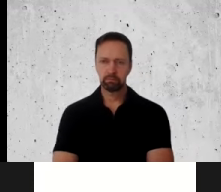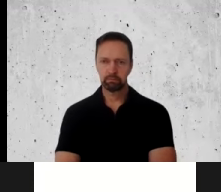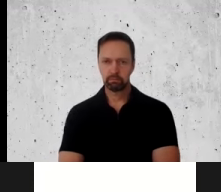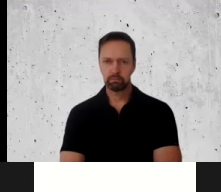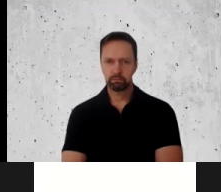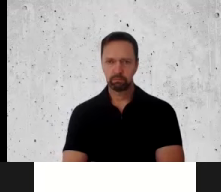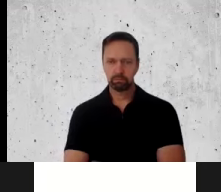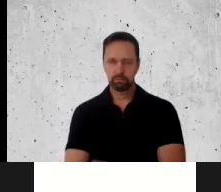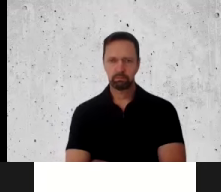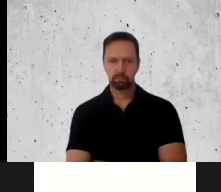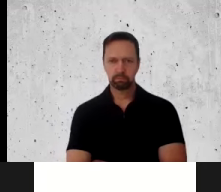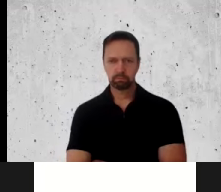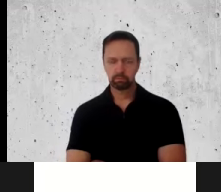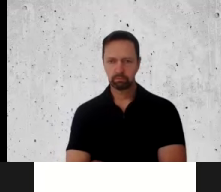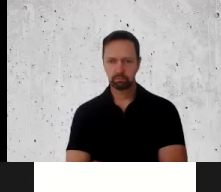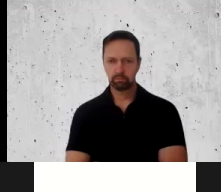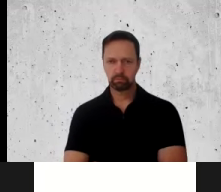ótimo do livre mercado, né?